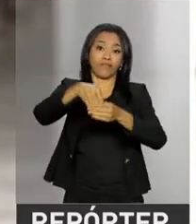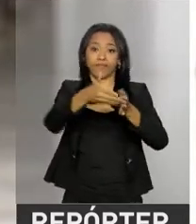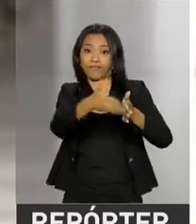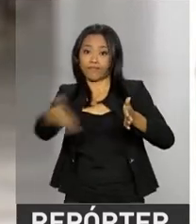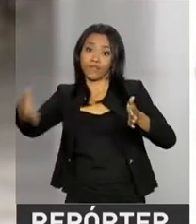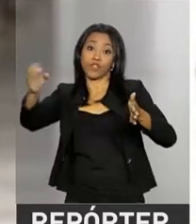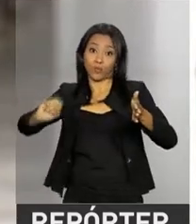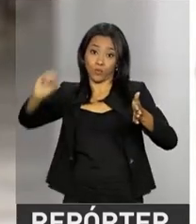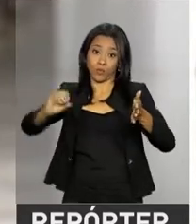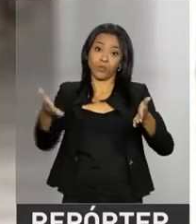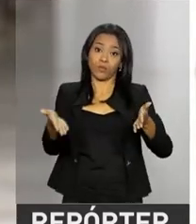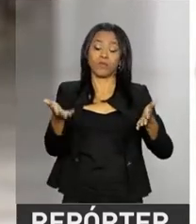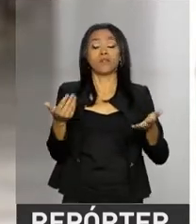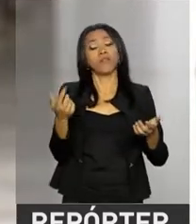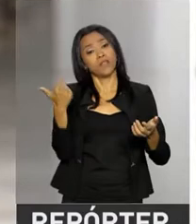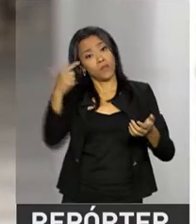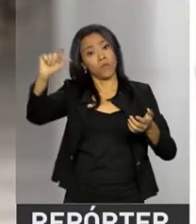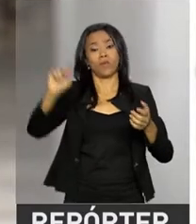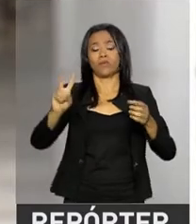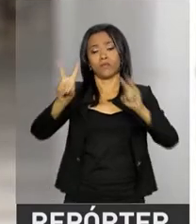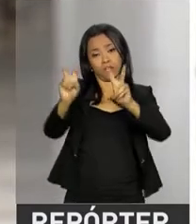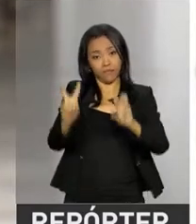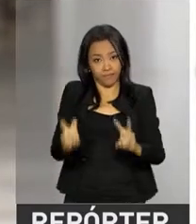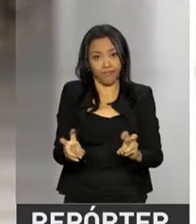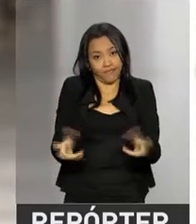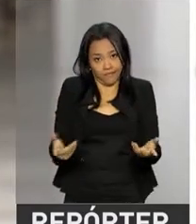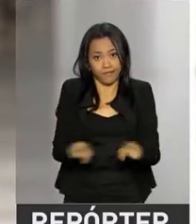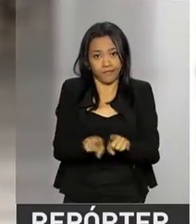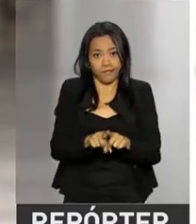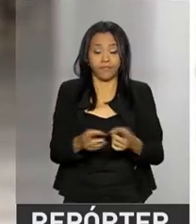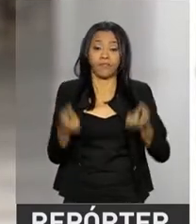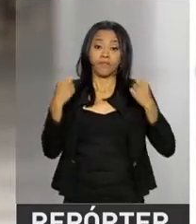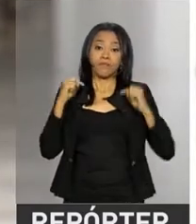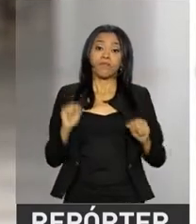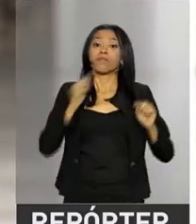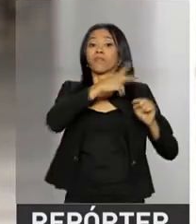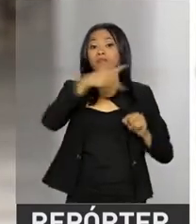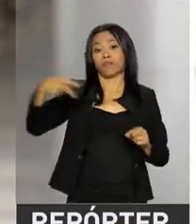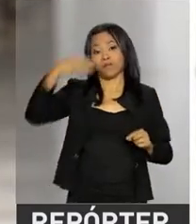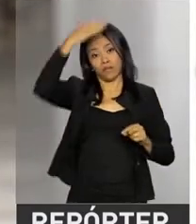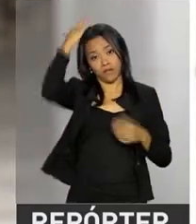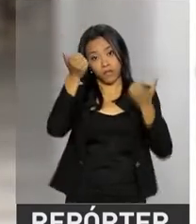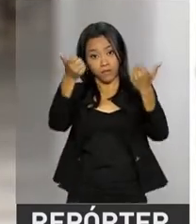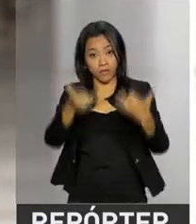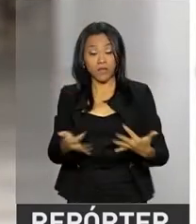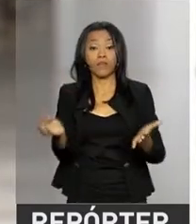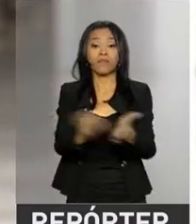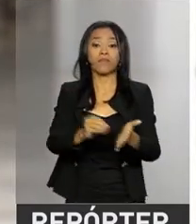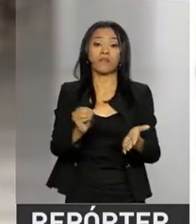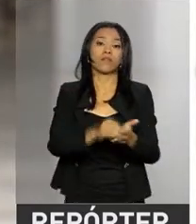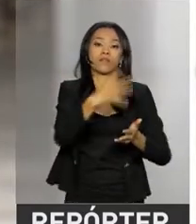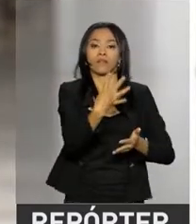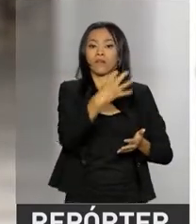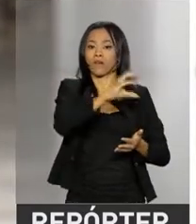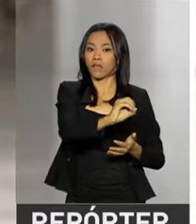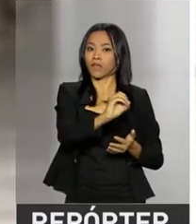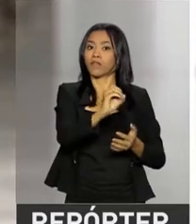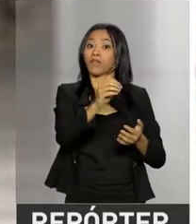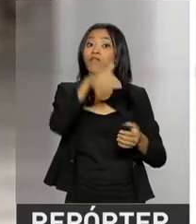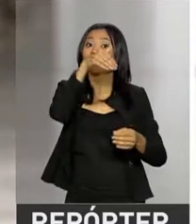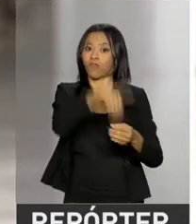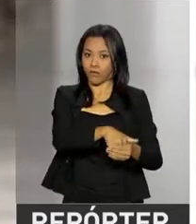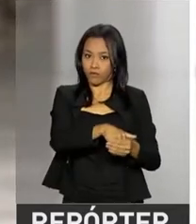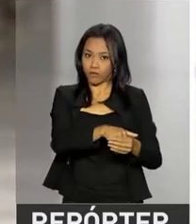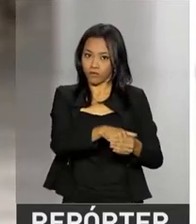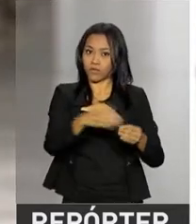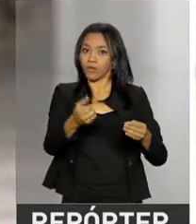precisa tocar outras pautas segundo o presidente michel temer faltam apenas 40 votos entre os 308 necessários